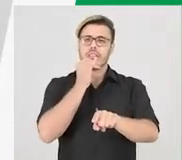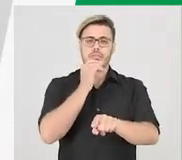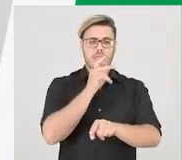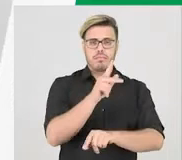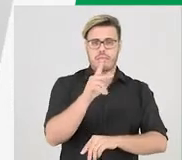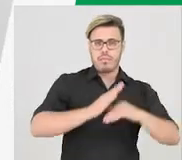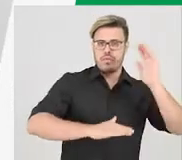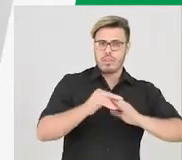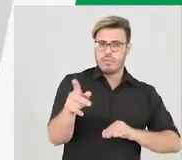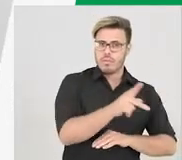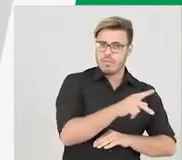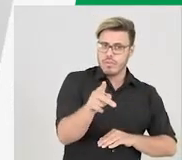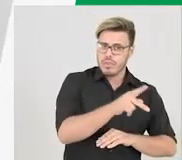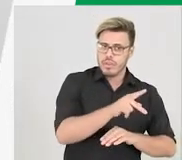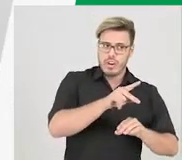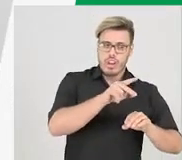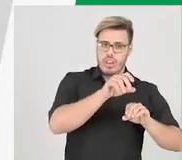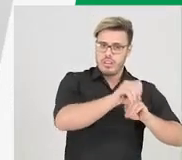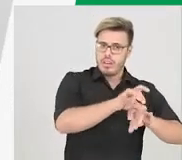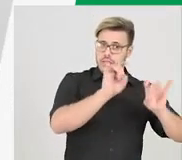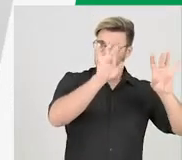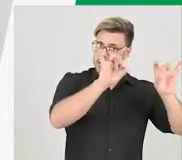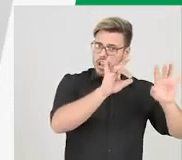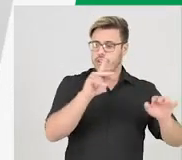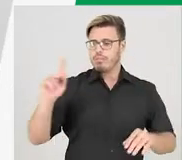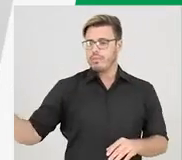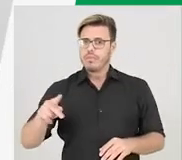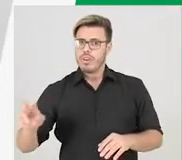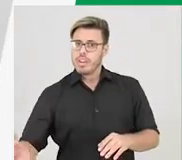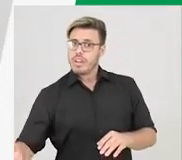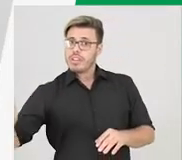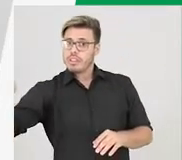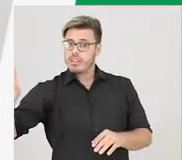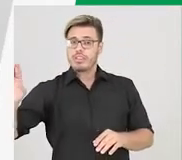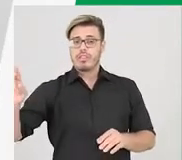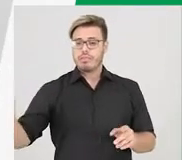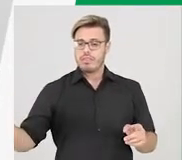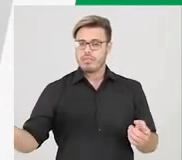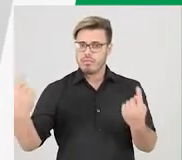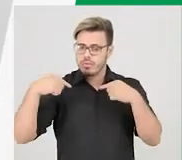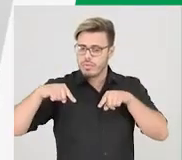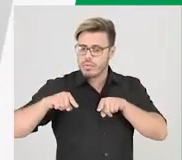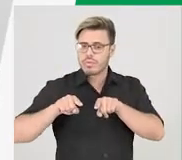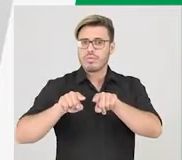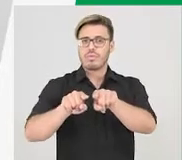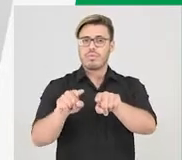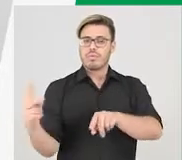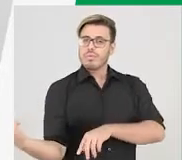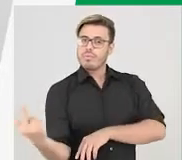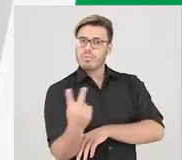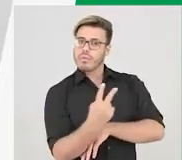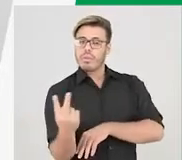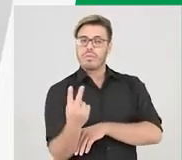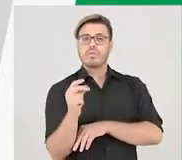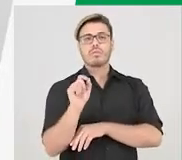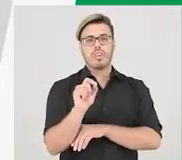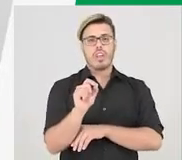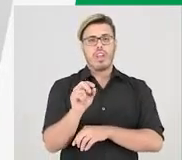e os professores da educação especial, na qual um educador comum e um educador especial